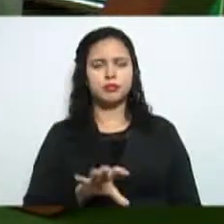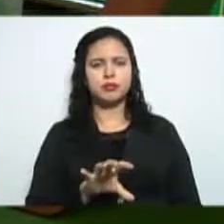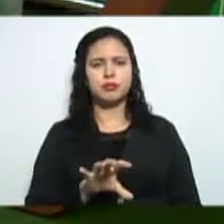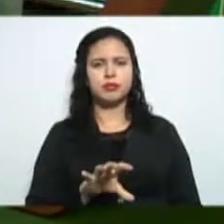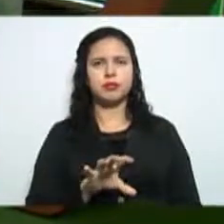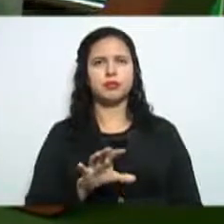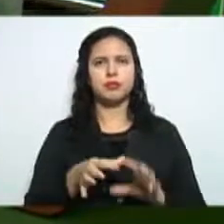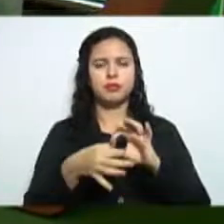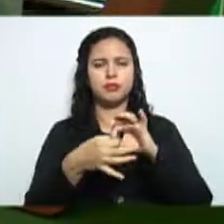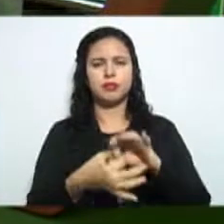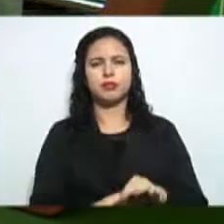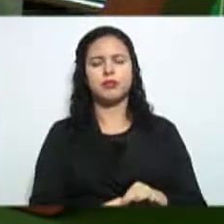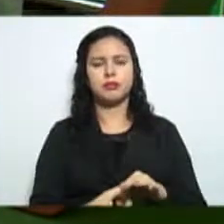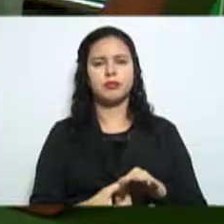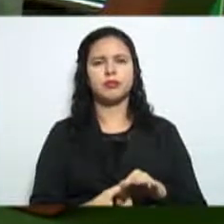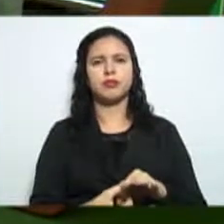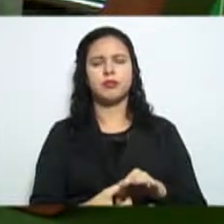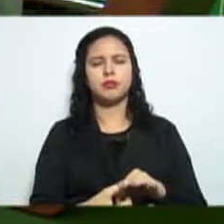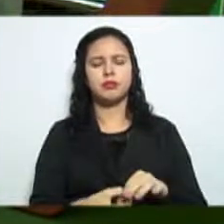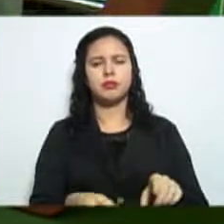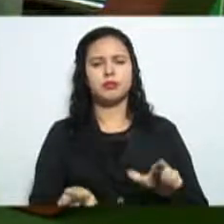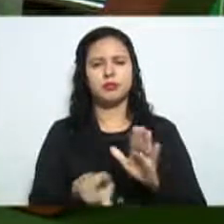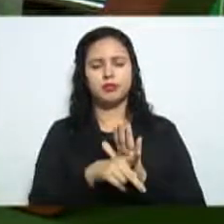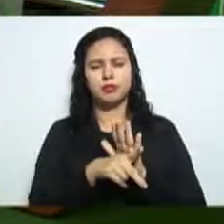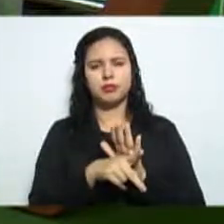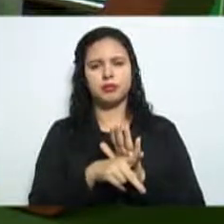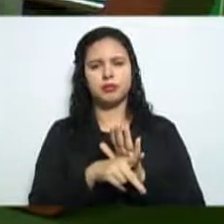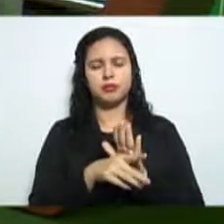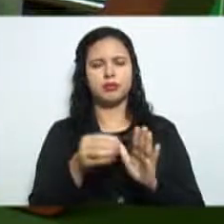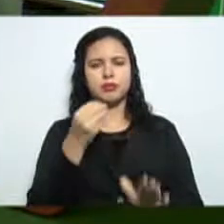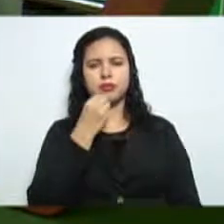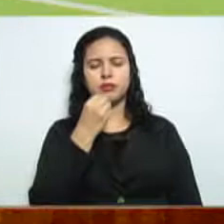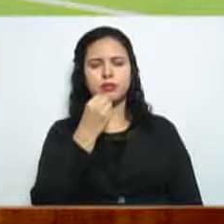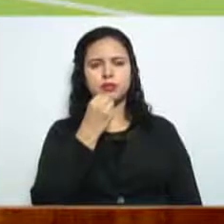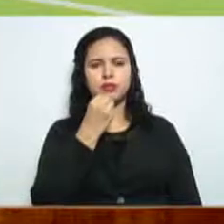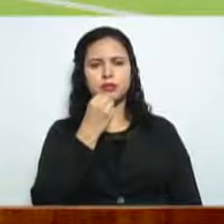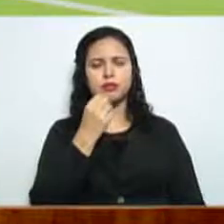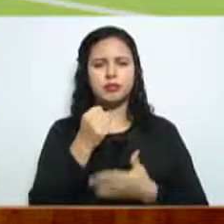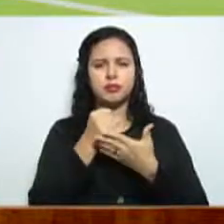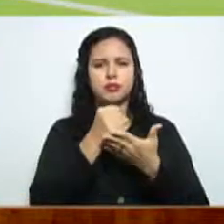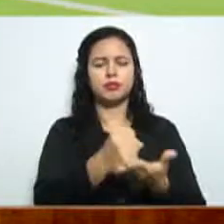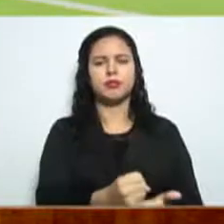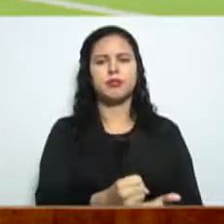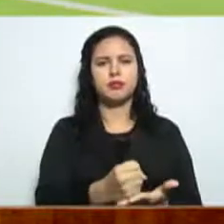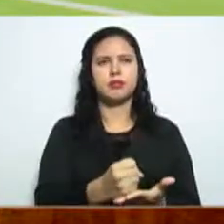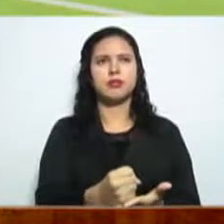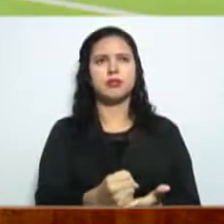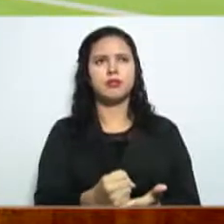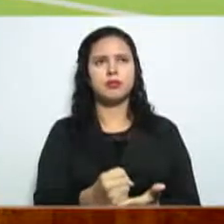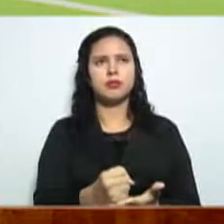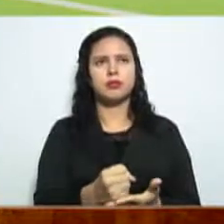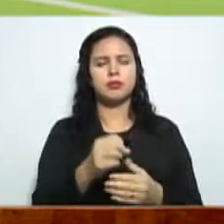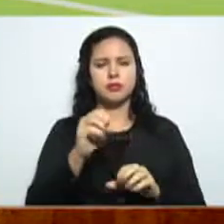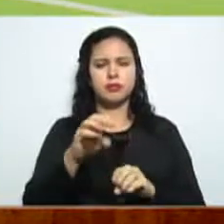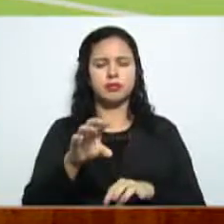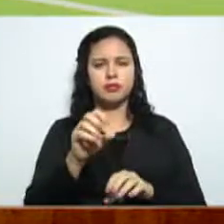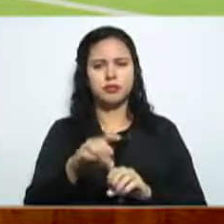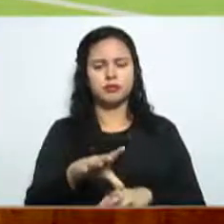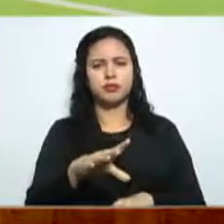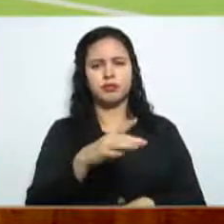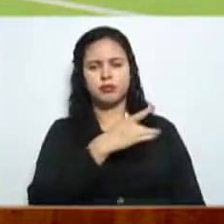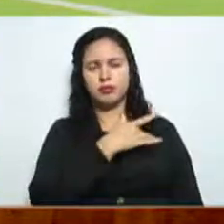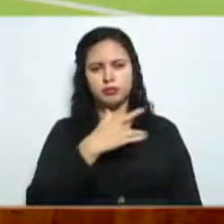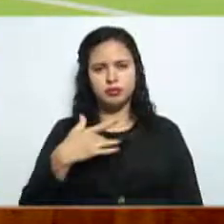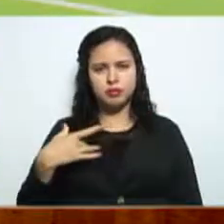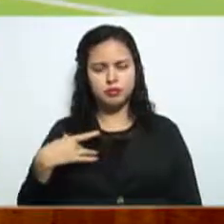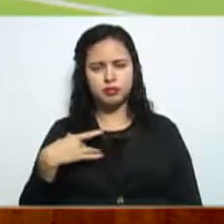integrado ao técnico, e a própria possibilidade de vocês estarem hoje também recebendo essa educação via mediação tecnológica, com a